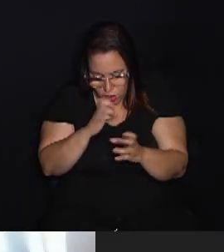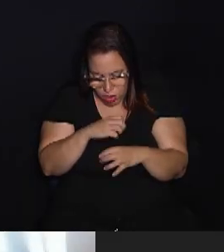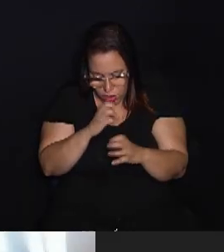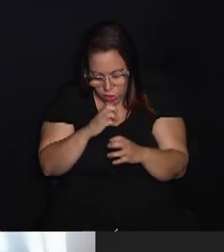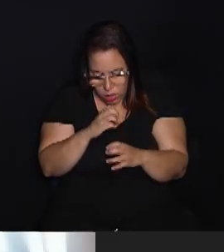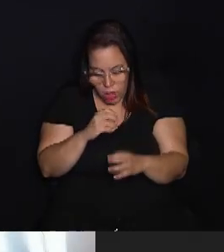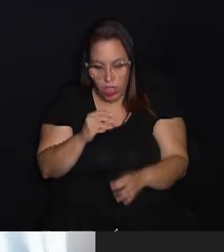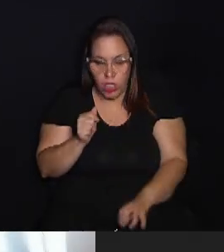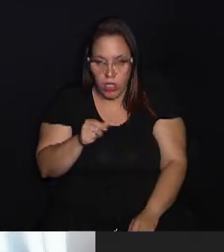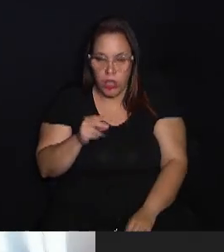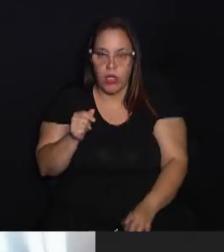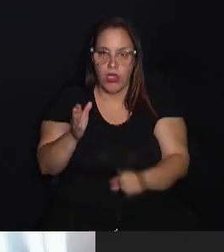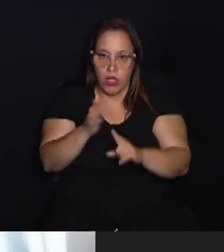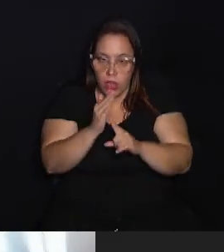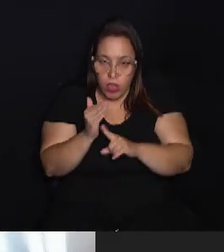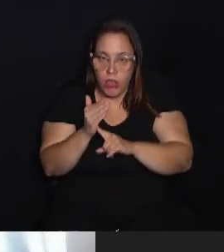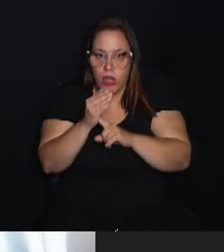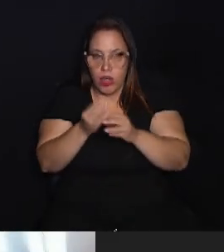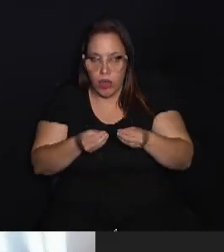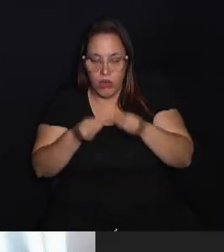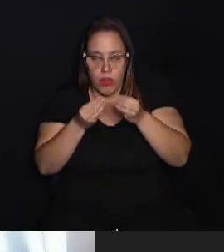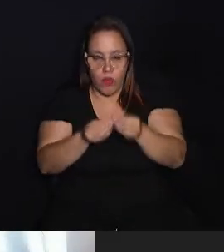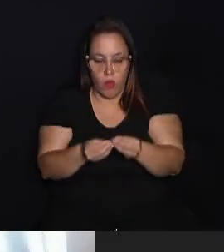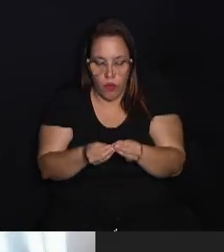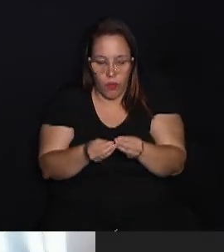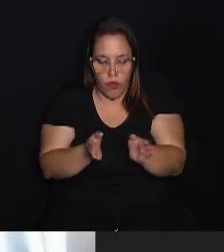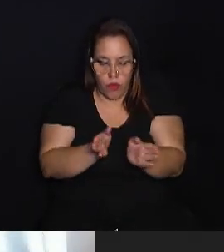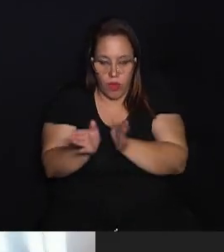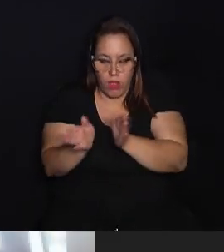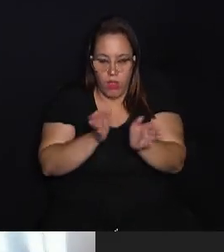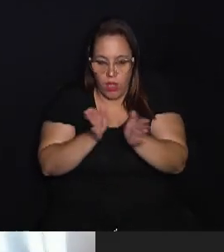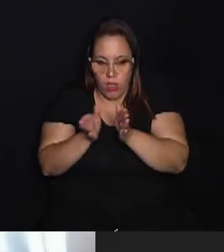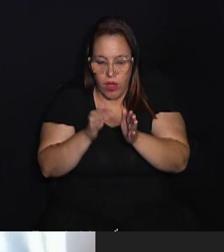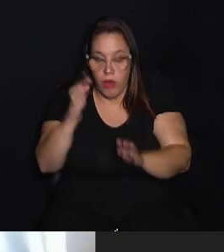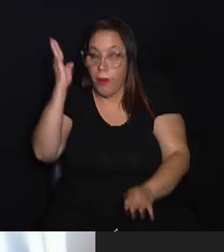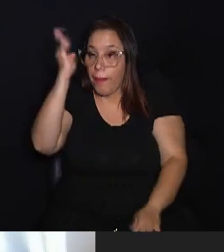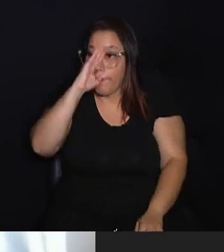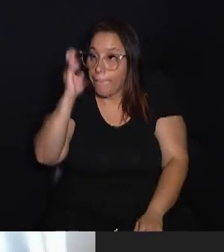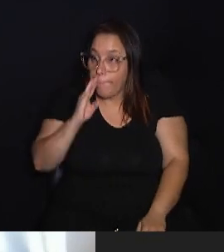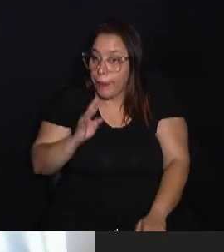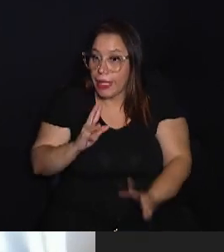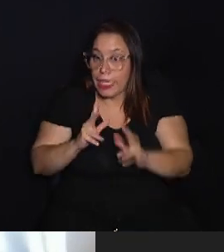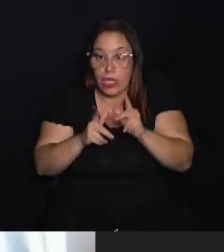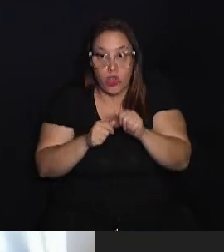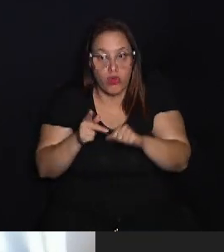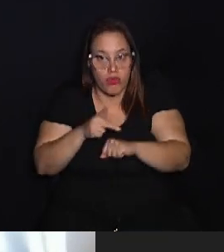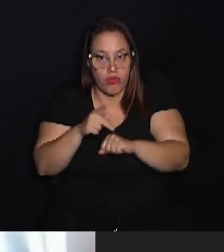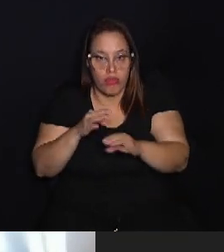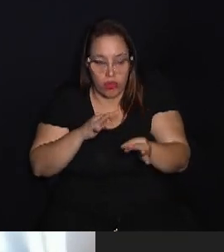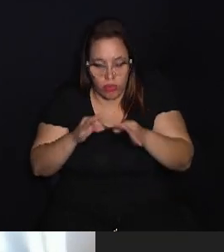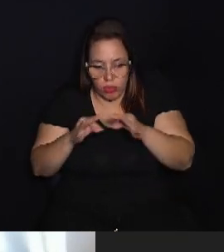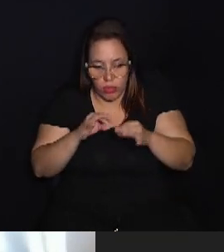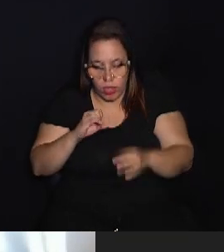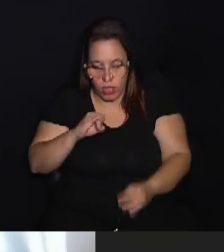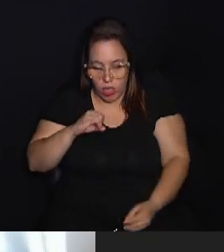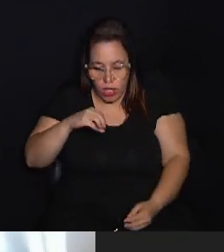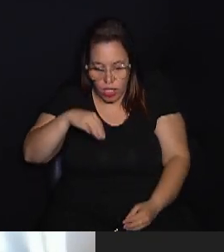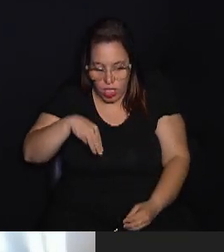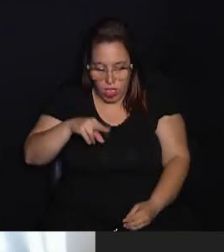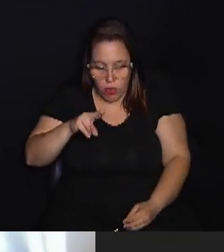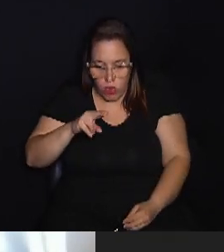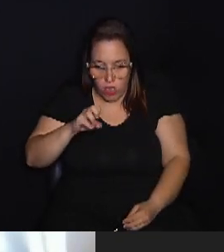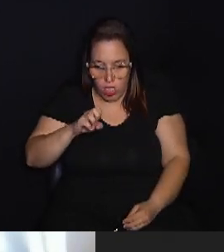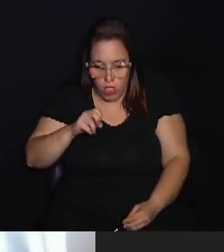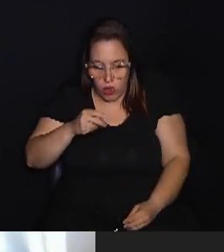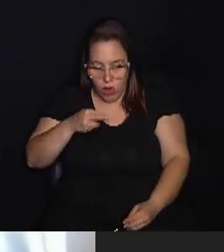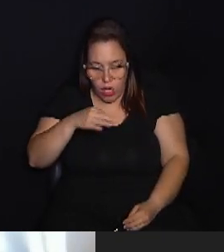esteja amplamente acessível no país todo, essa técnica de imunohistoquímica, para que